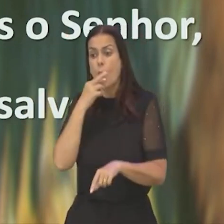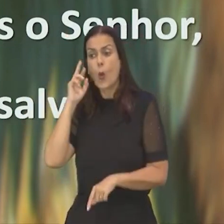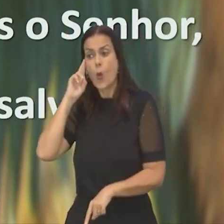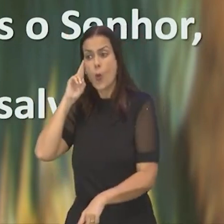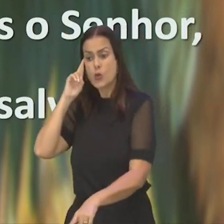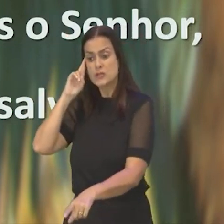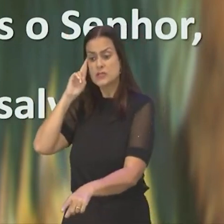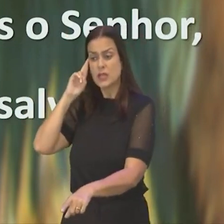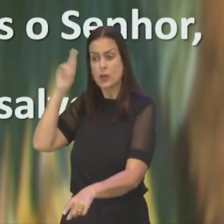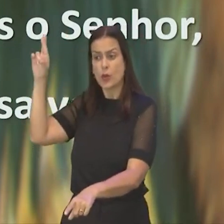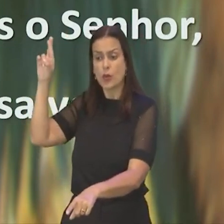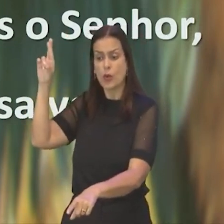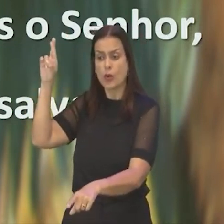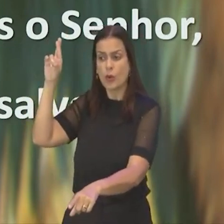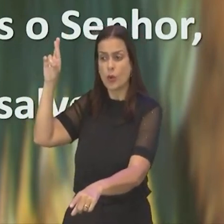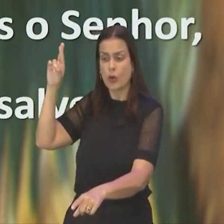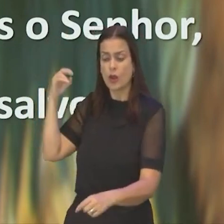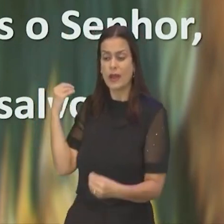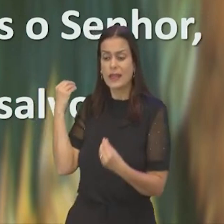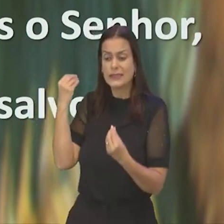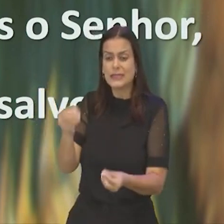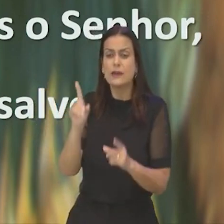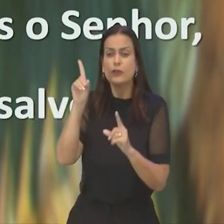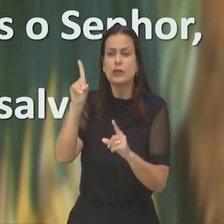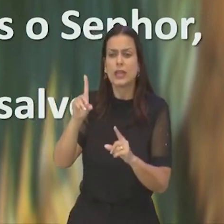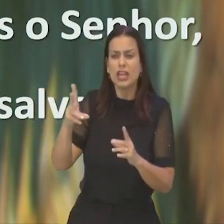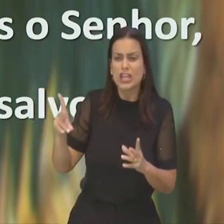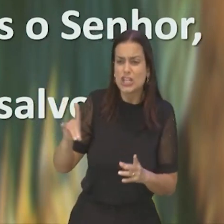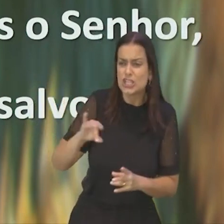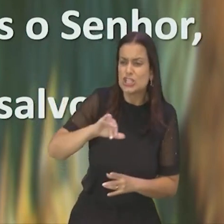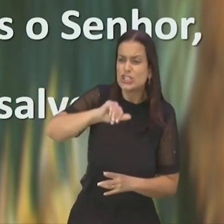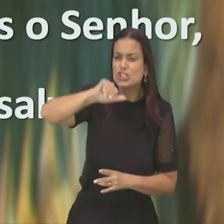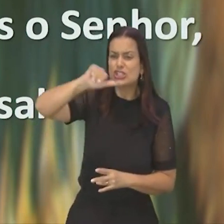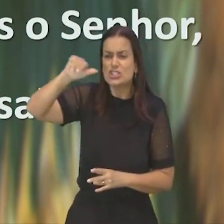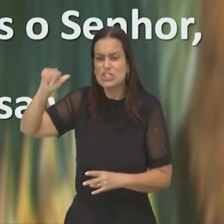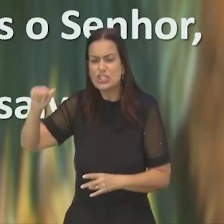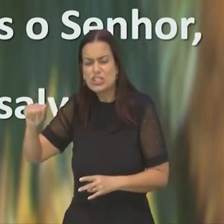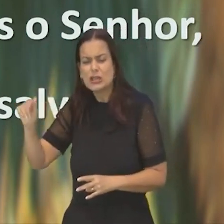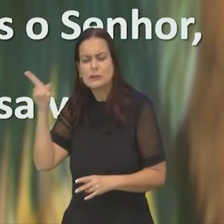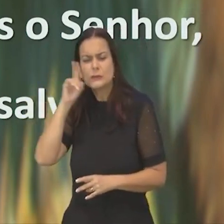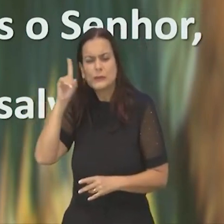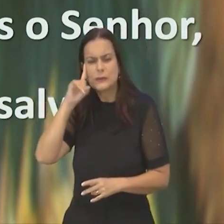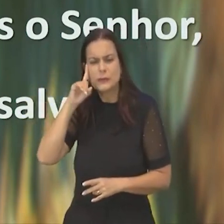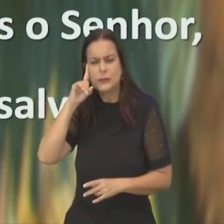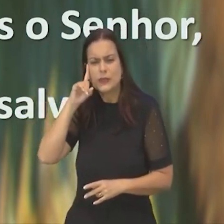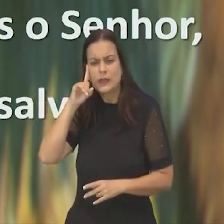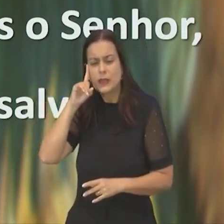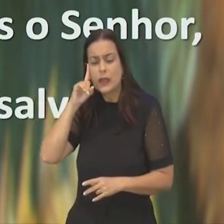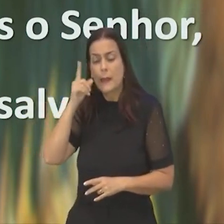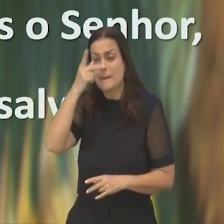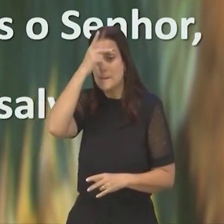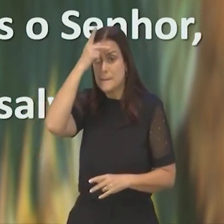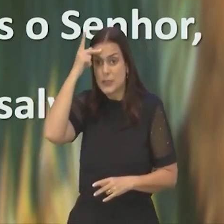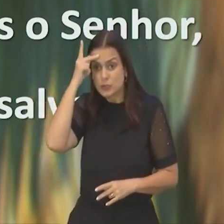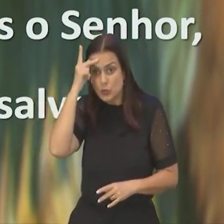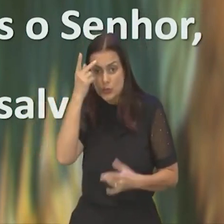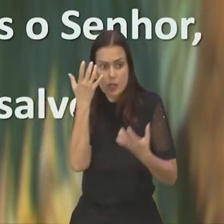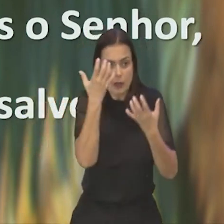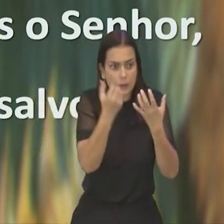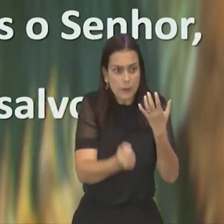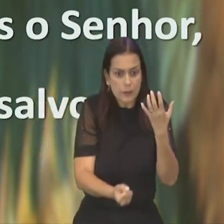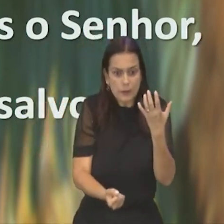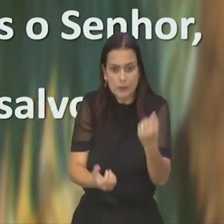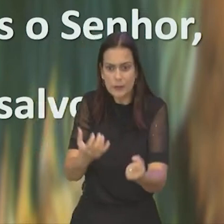Senhor lhes acrescentava dia a dia os que iam